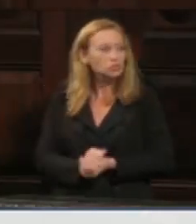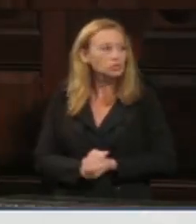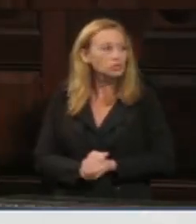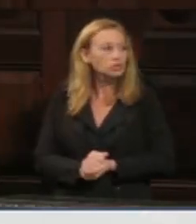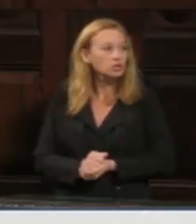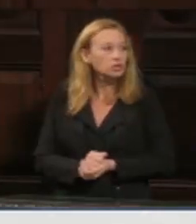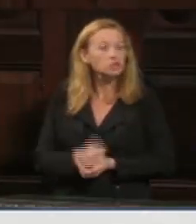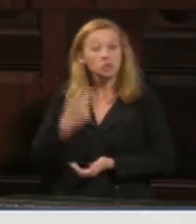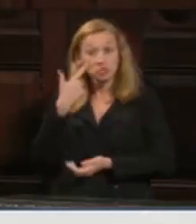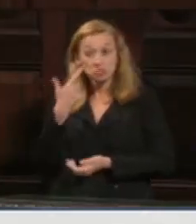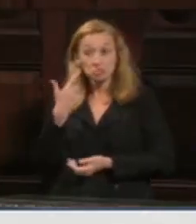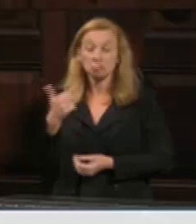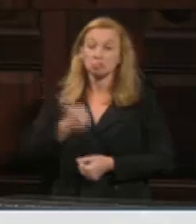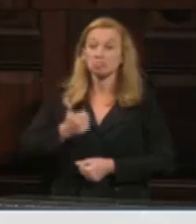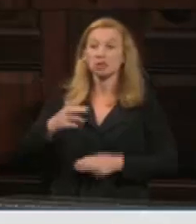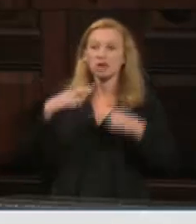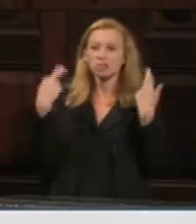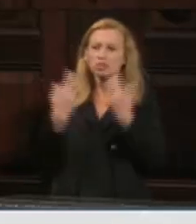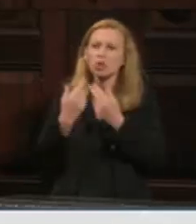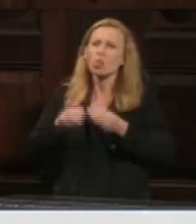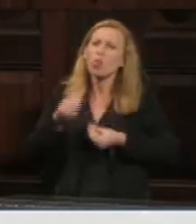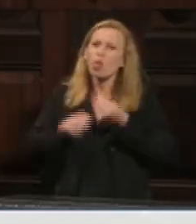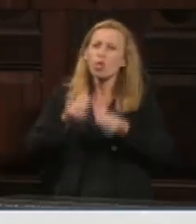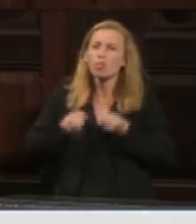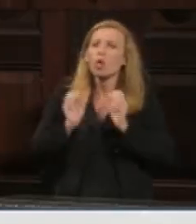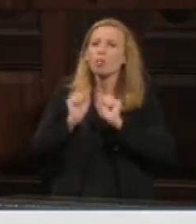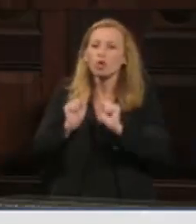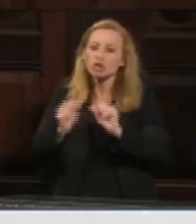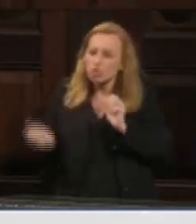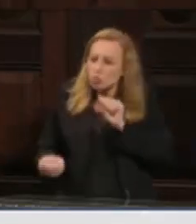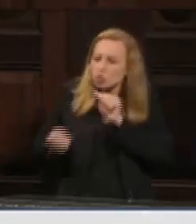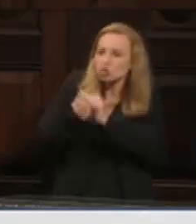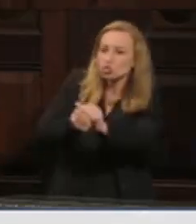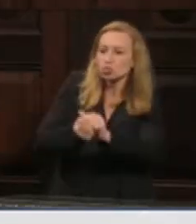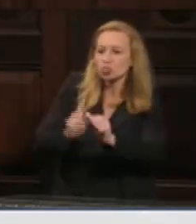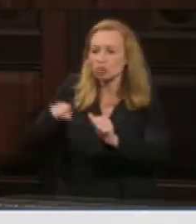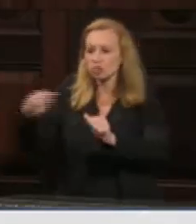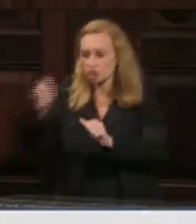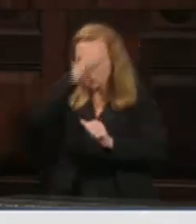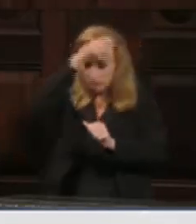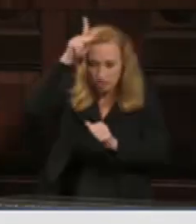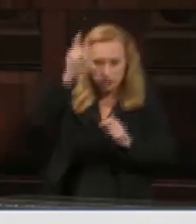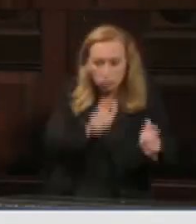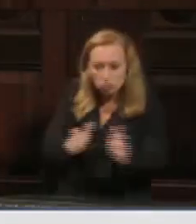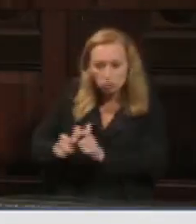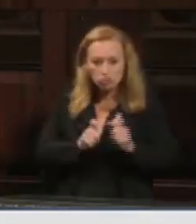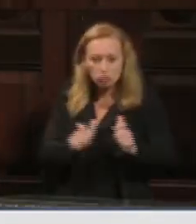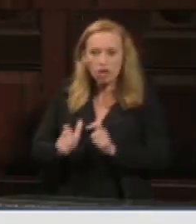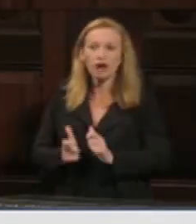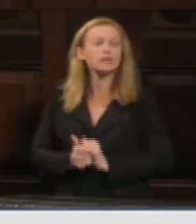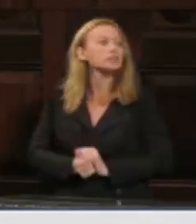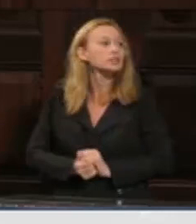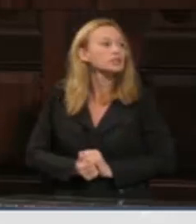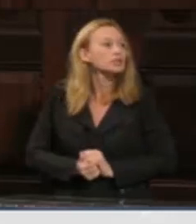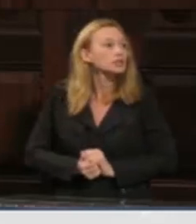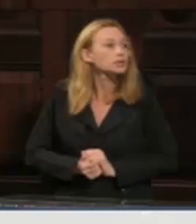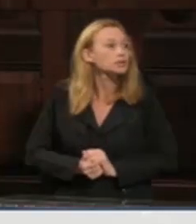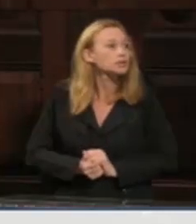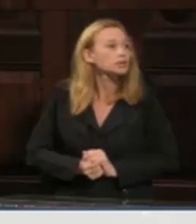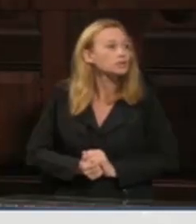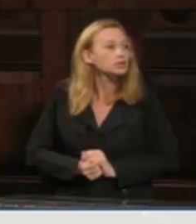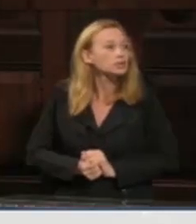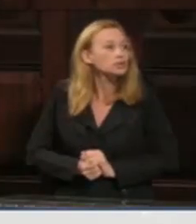demonstrou nessa primeira reunião como podemos, junto com as prefeituras da região metropolitana,